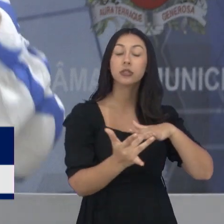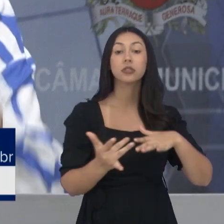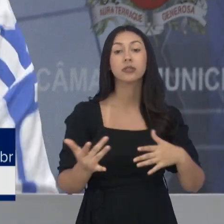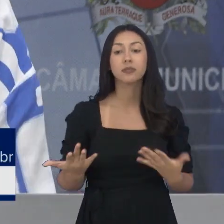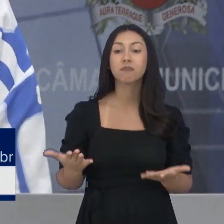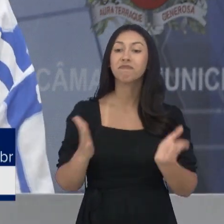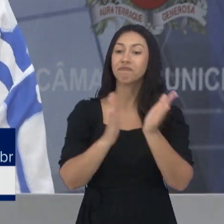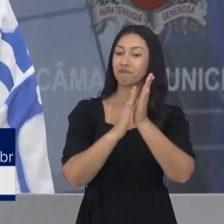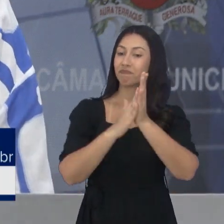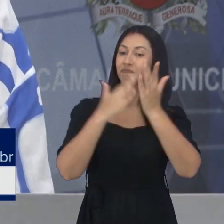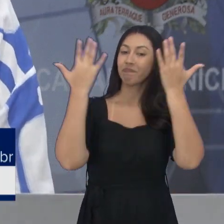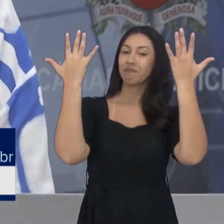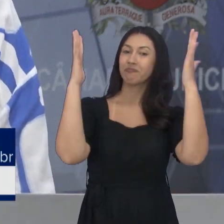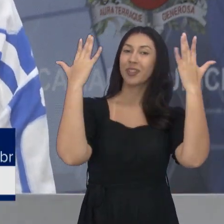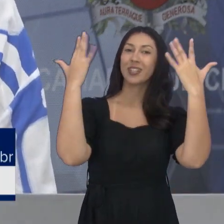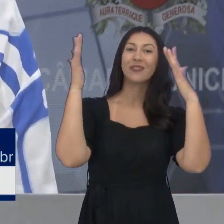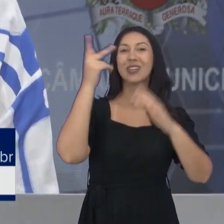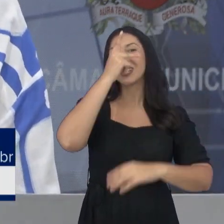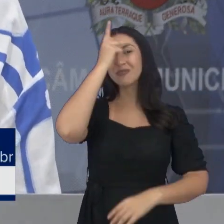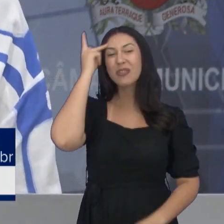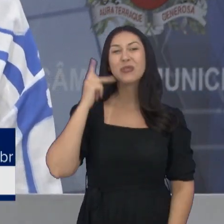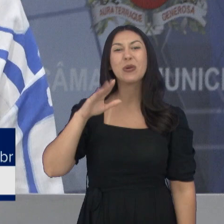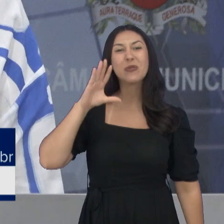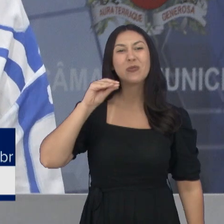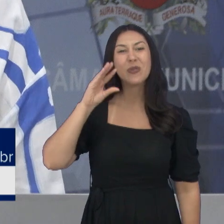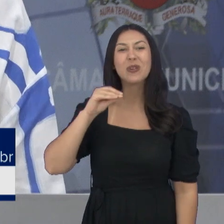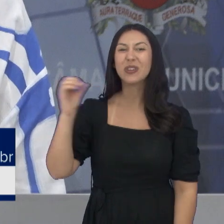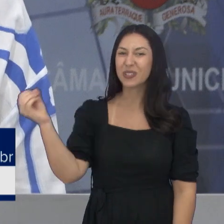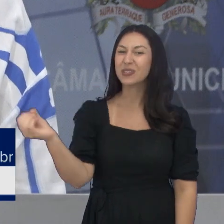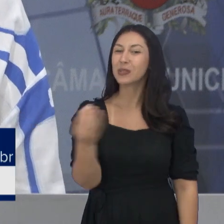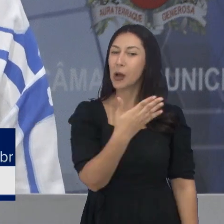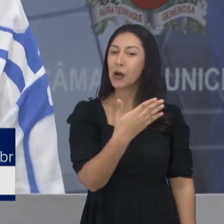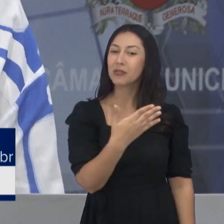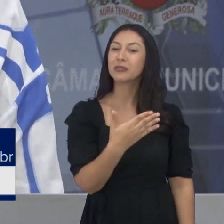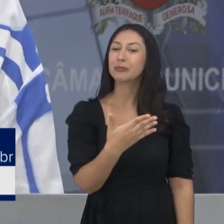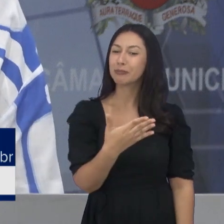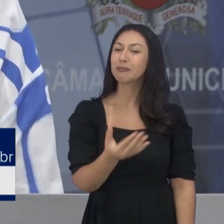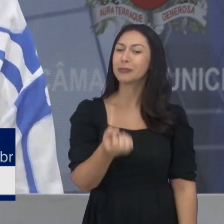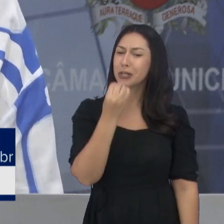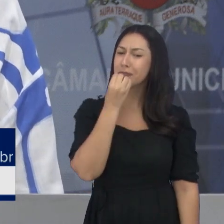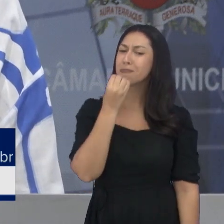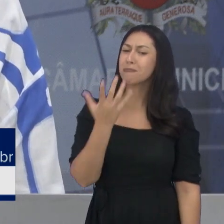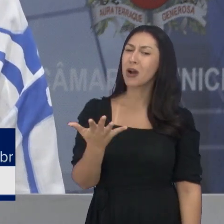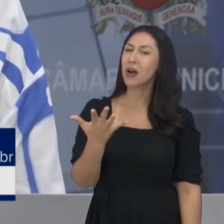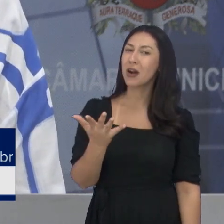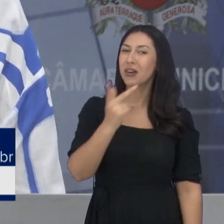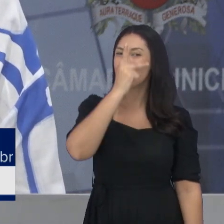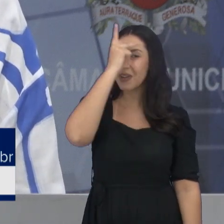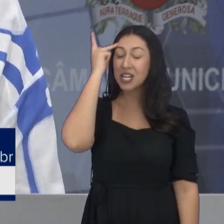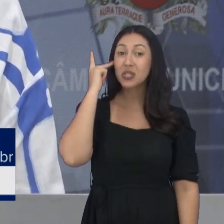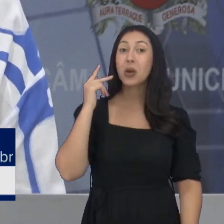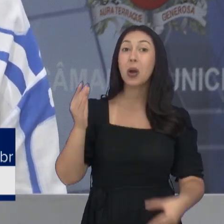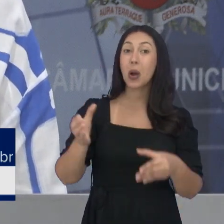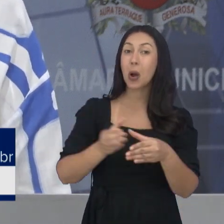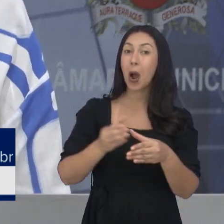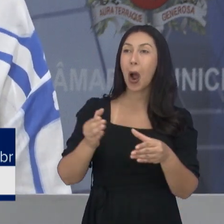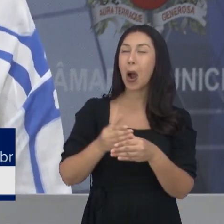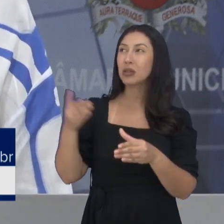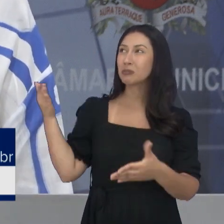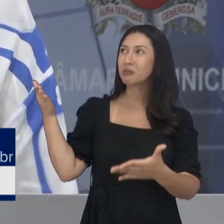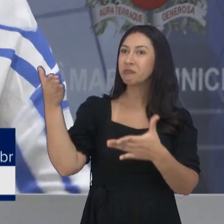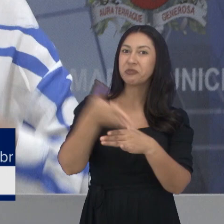Dá um parabéns aí à moçada que está chegando agora, que é bom ter gente concursada nessa